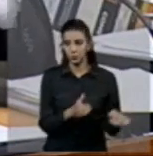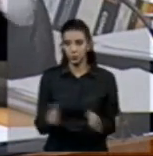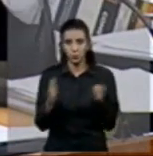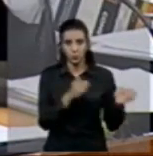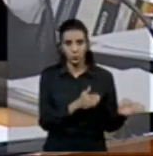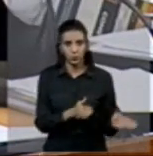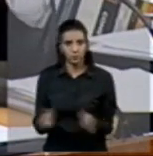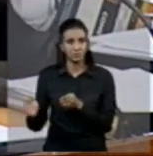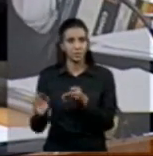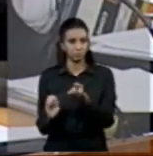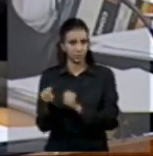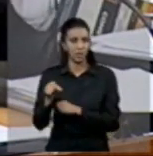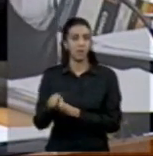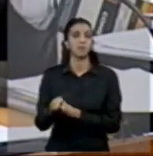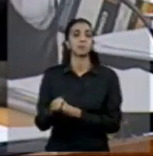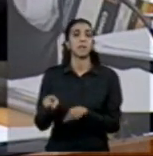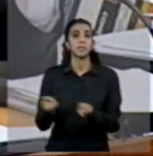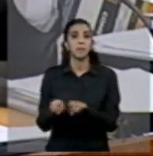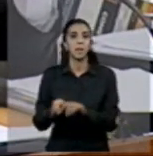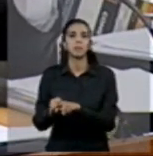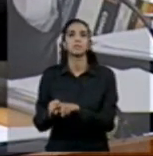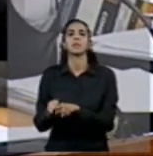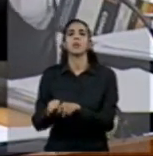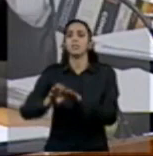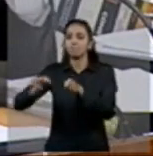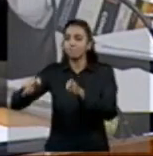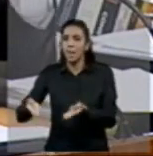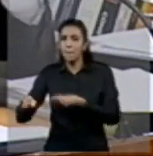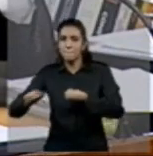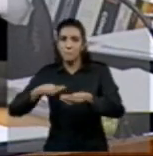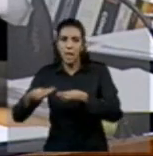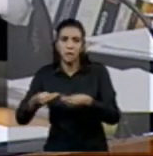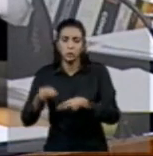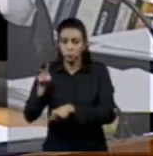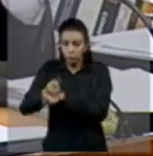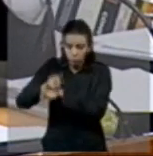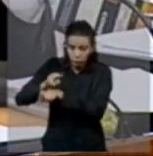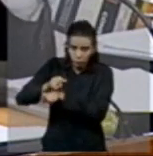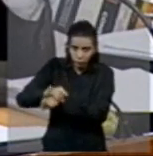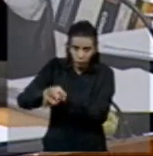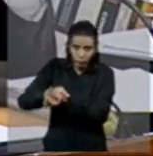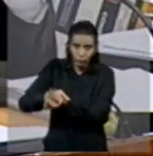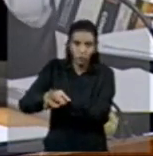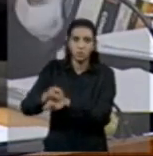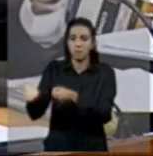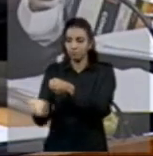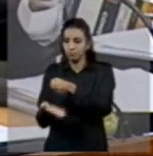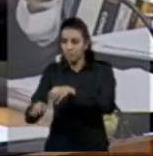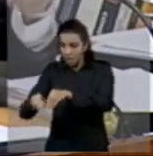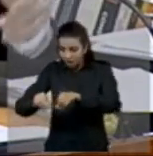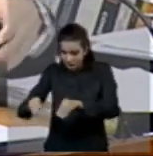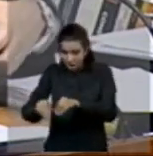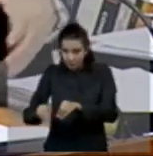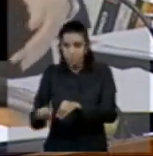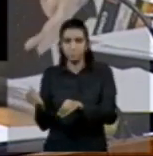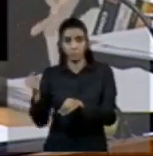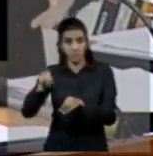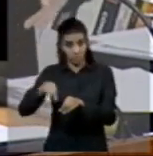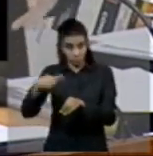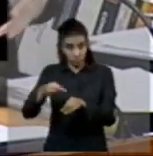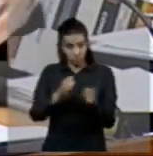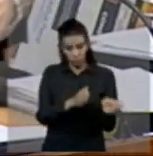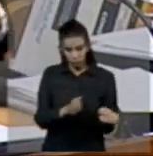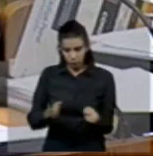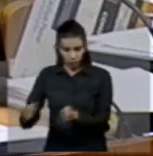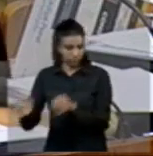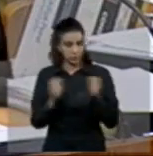inoxidável, fértil irrigação em tubos plásticos ou em leito de areia. Após essa coleta, há